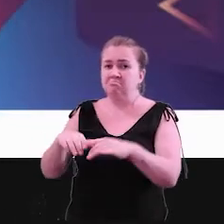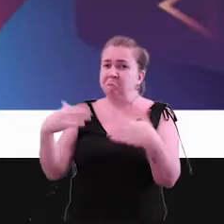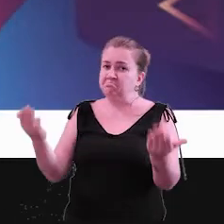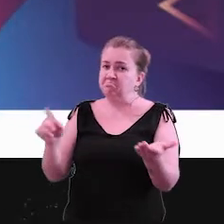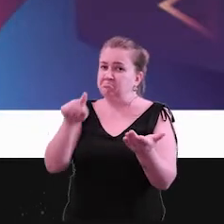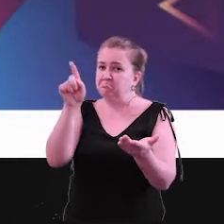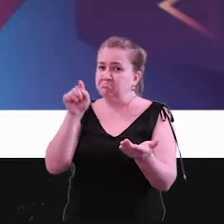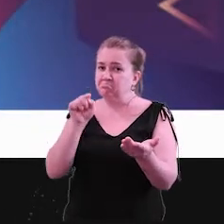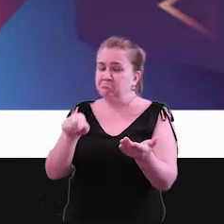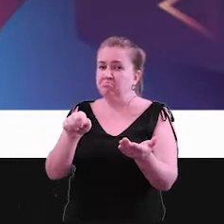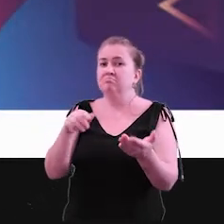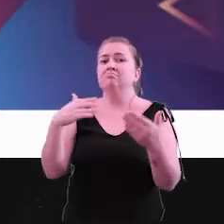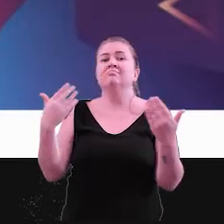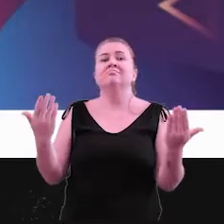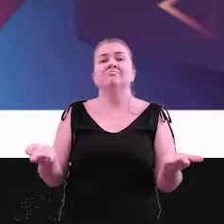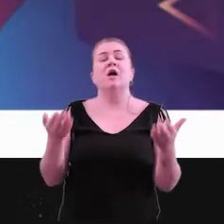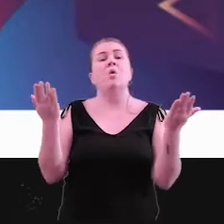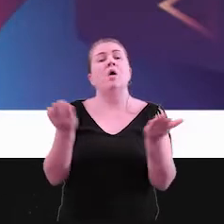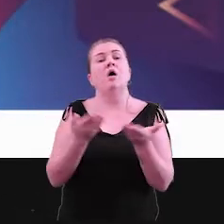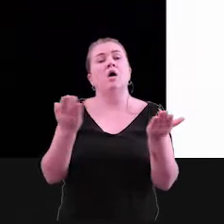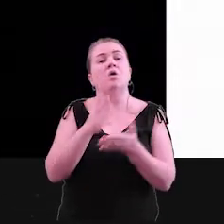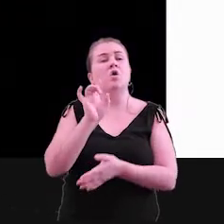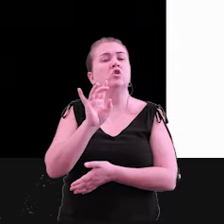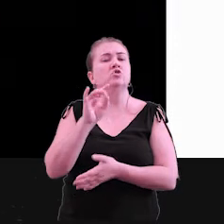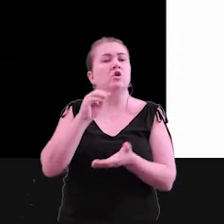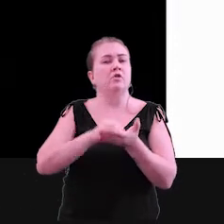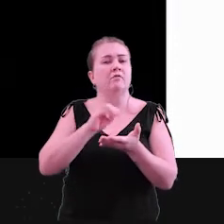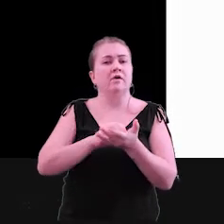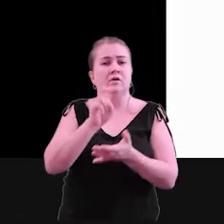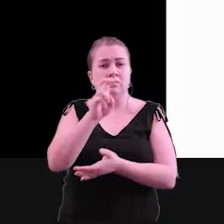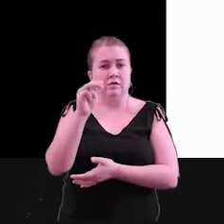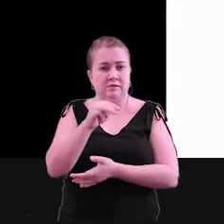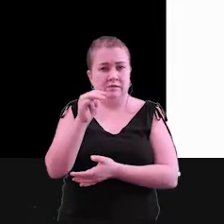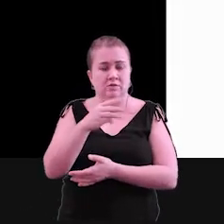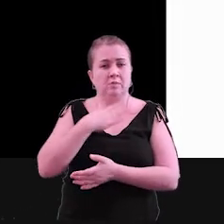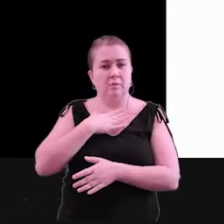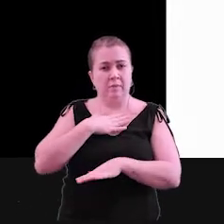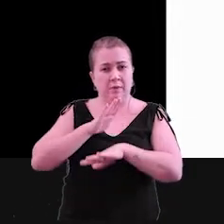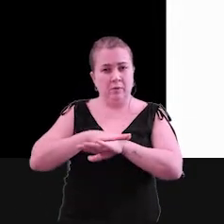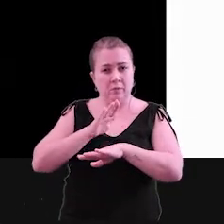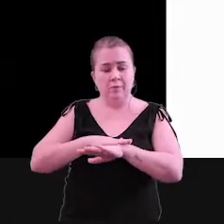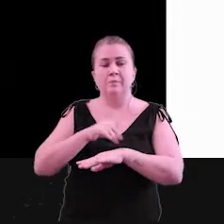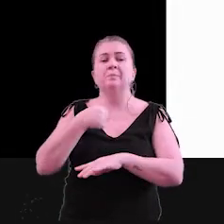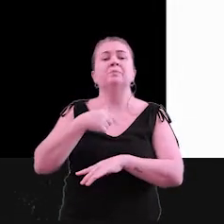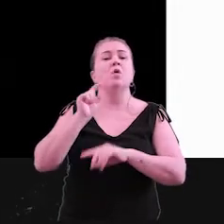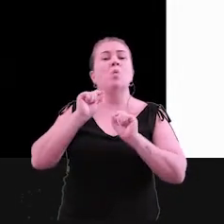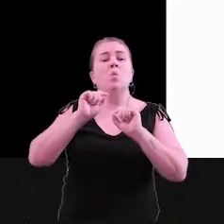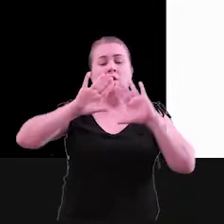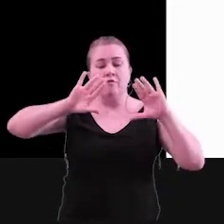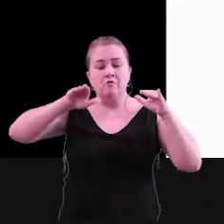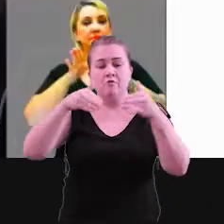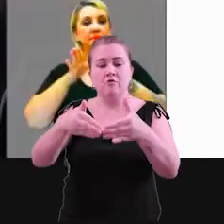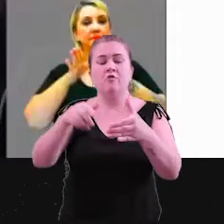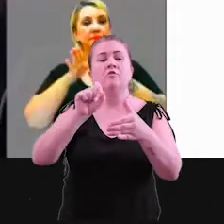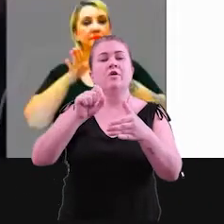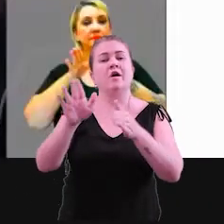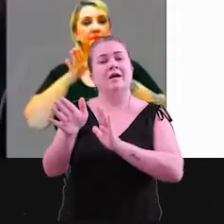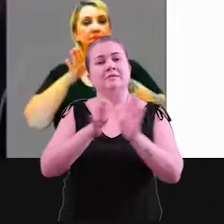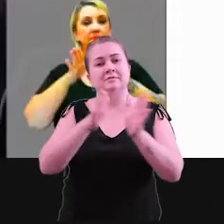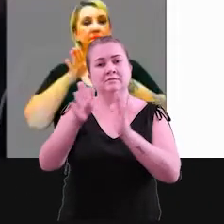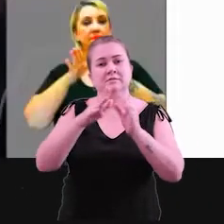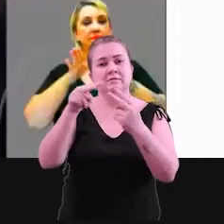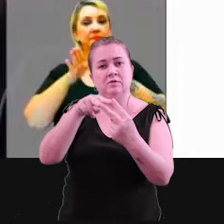o meu tempo. Eu vou focar na acessibilidade do mundo virtual. Vou colocar aqui um videozinho rápido, que é um vídeo que eu